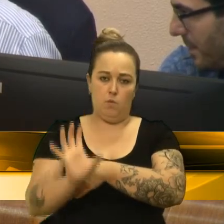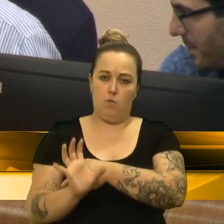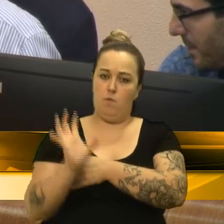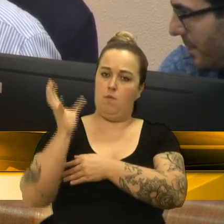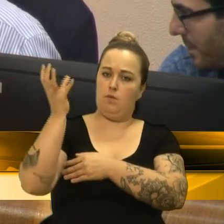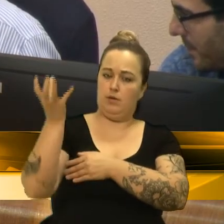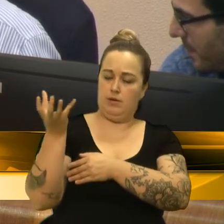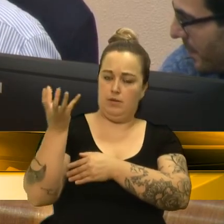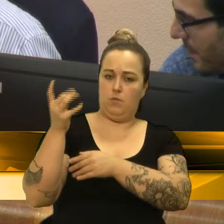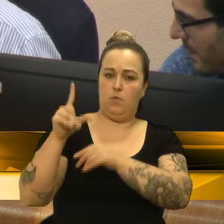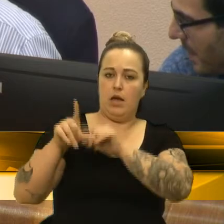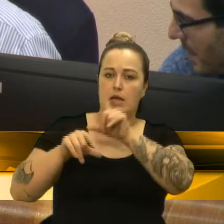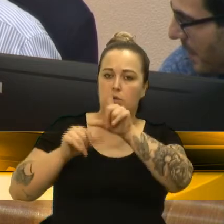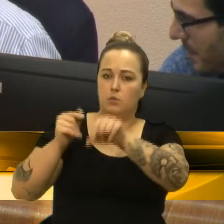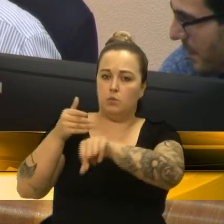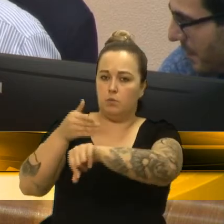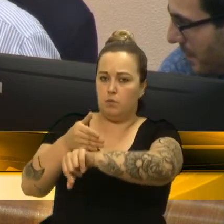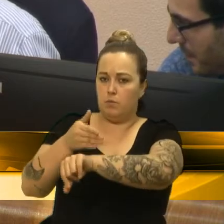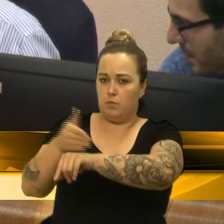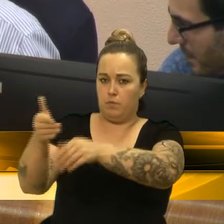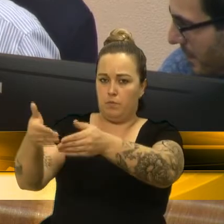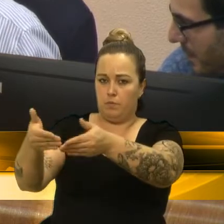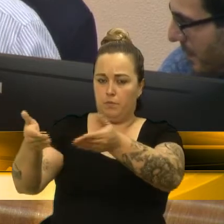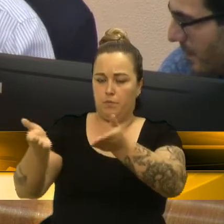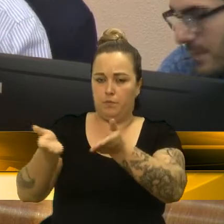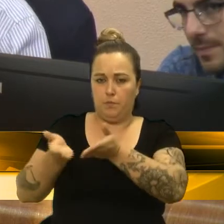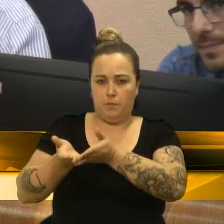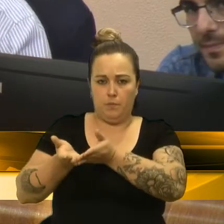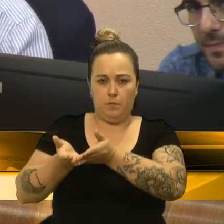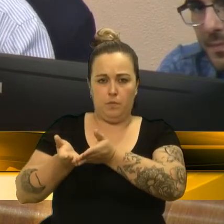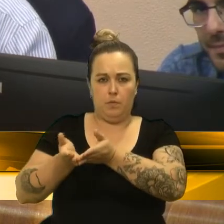por provocação e a pedido do denunciado,